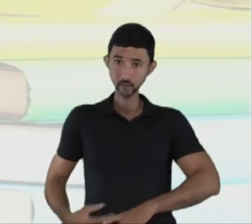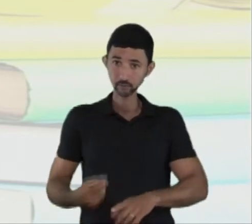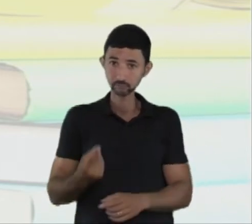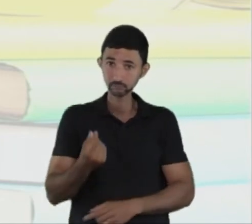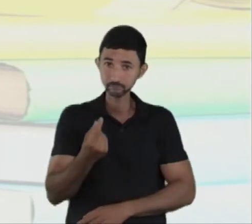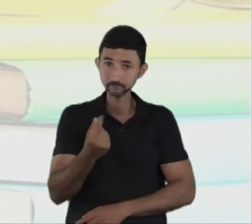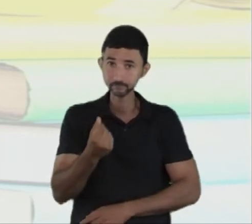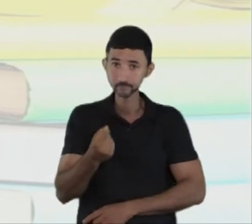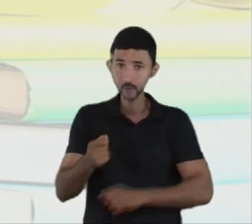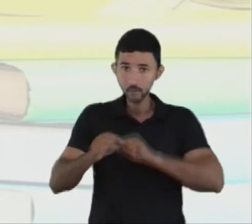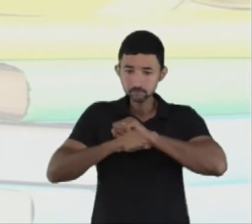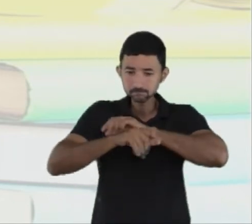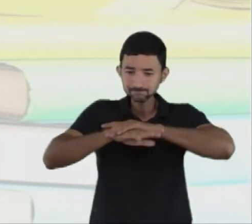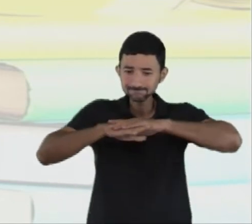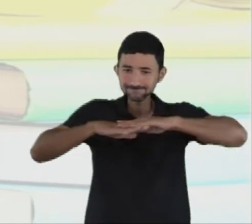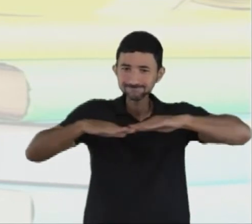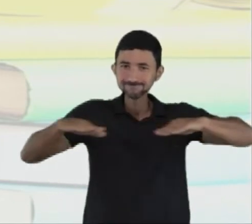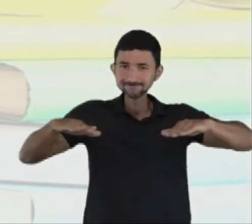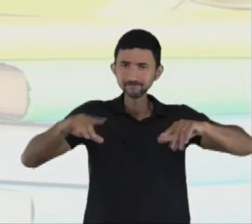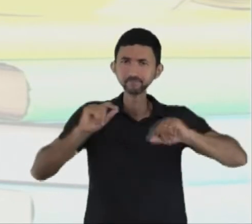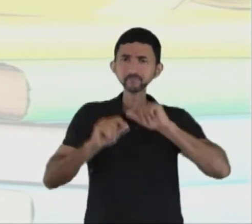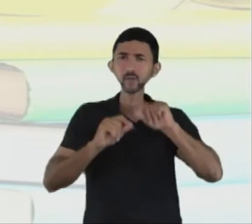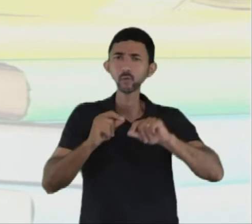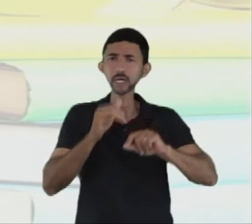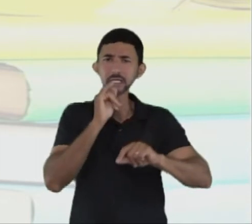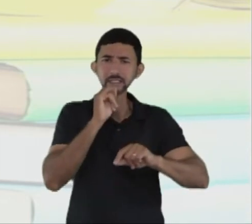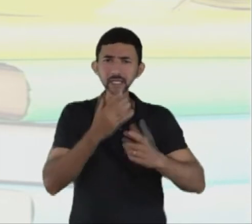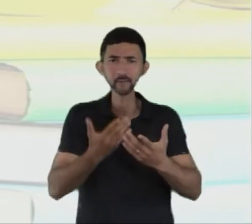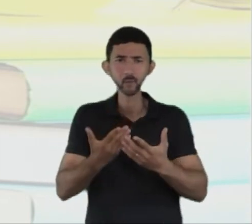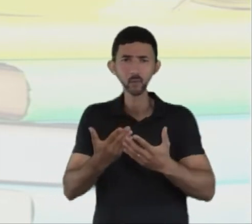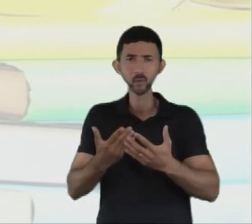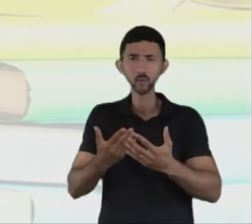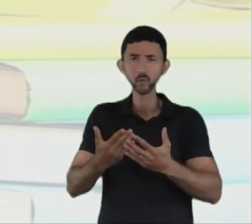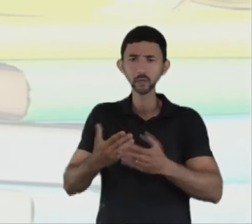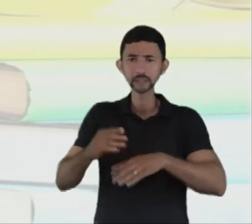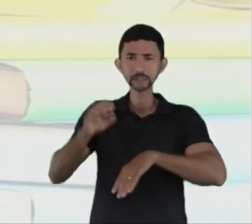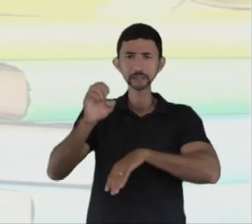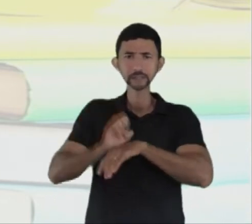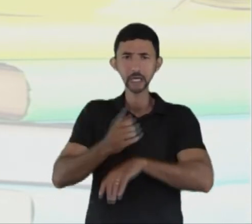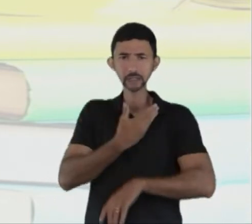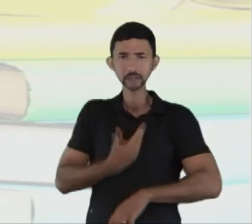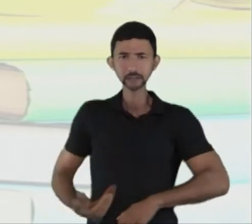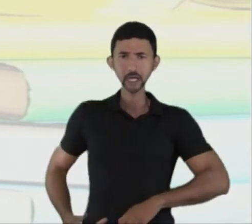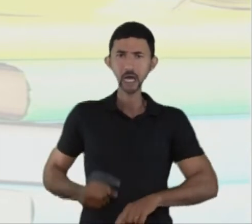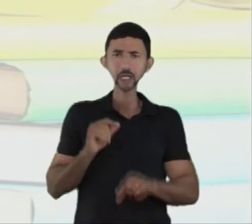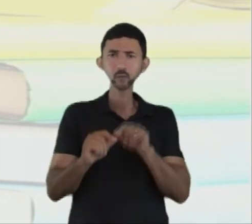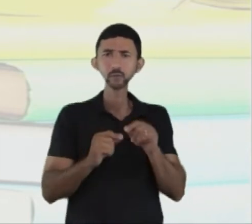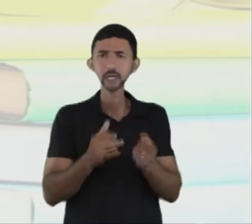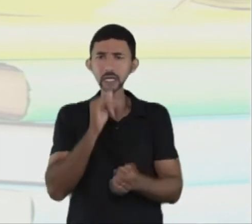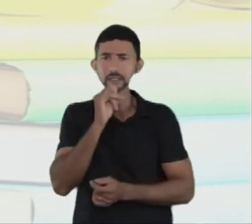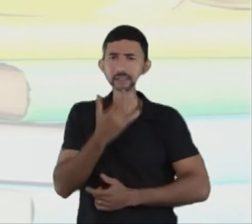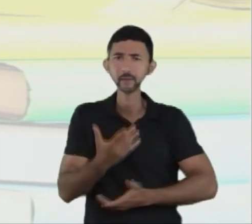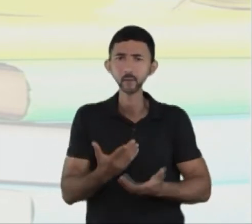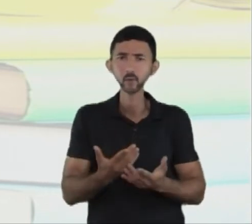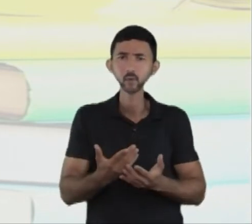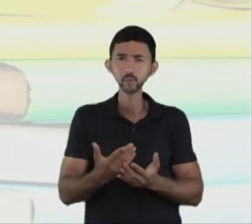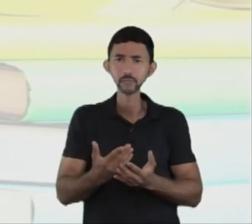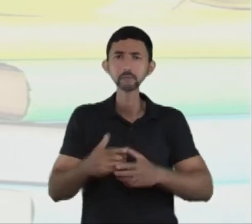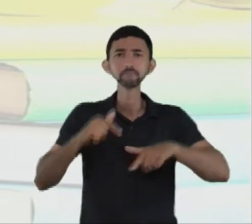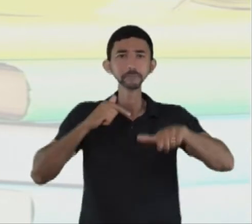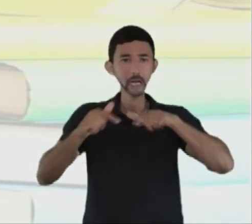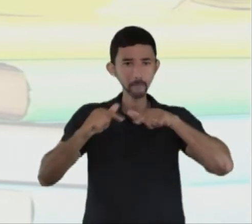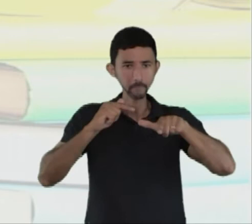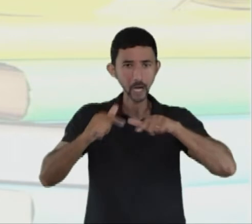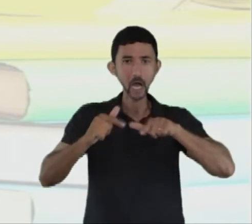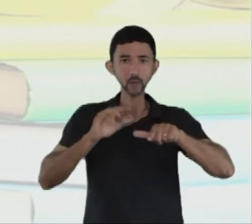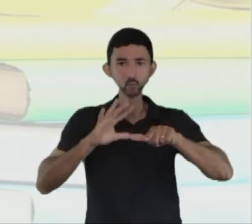ser planificada. Ora, se o grande patrão é o Estado, tudo está estatizado, nós vamos ter o pleno emprego,